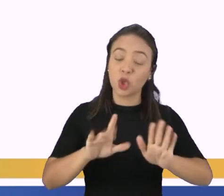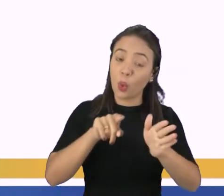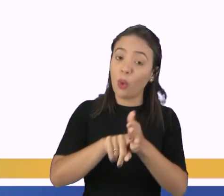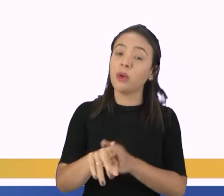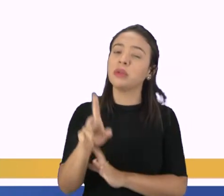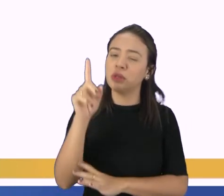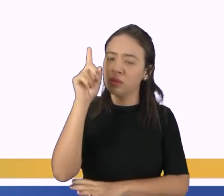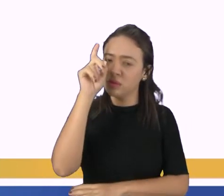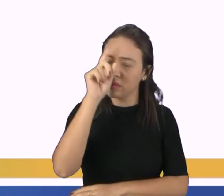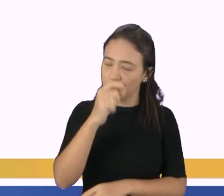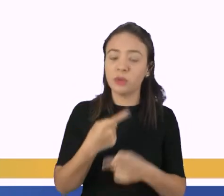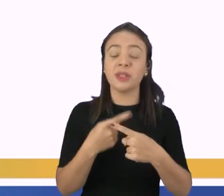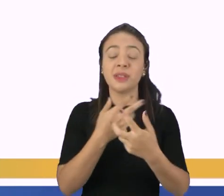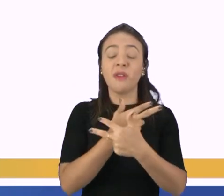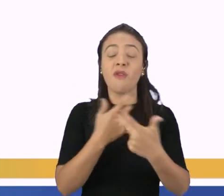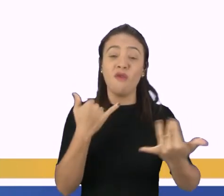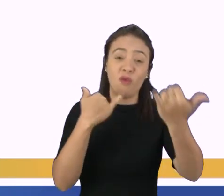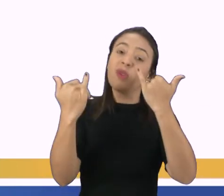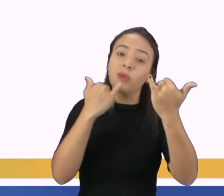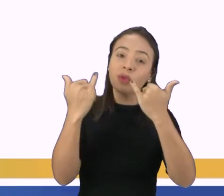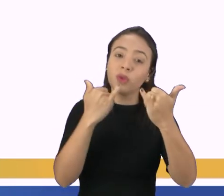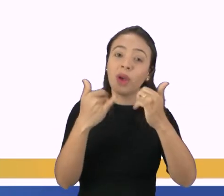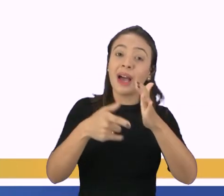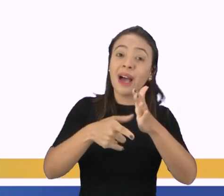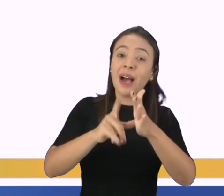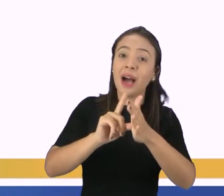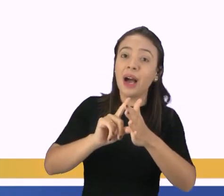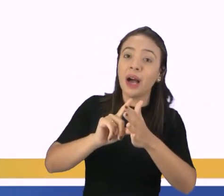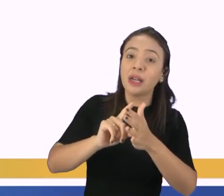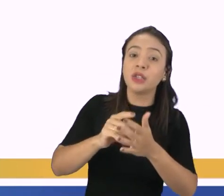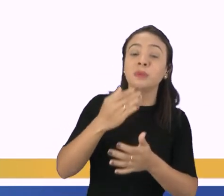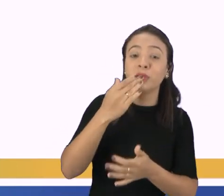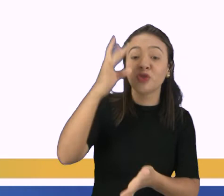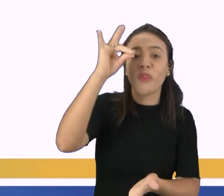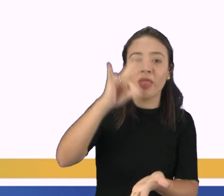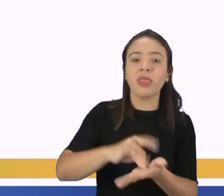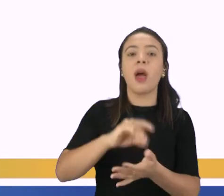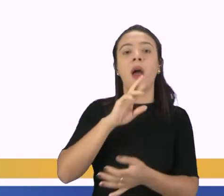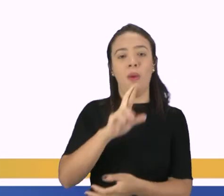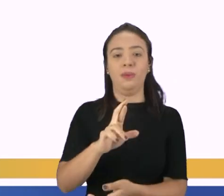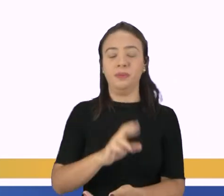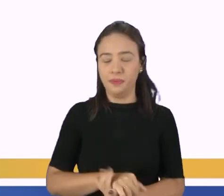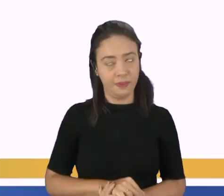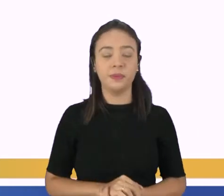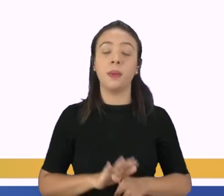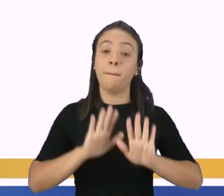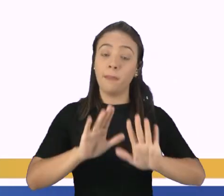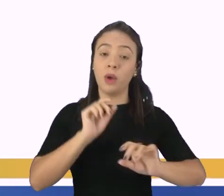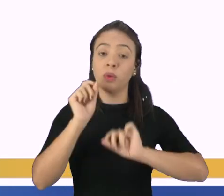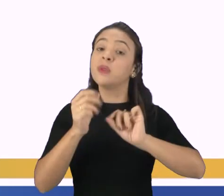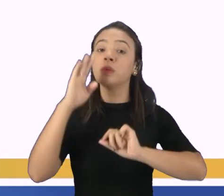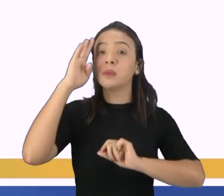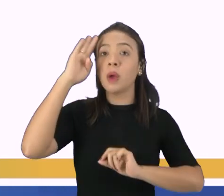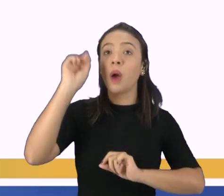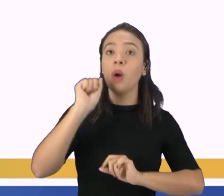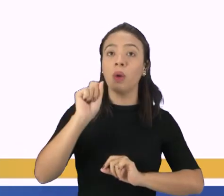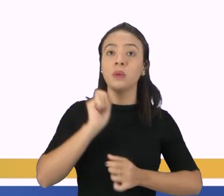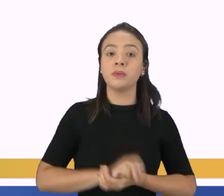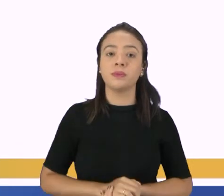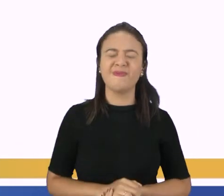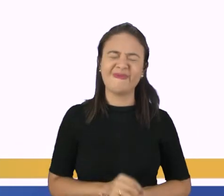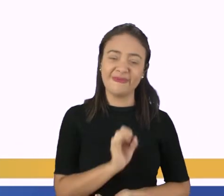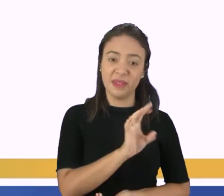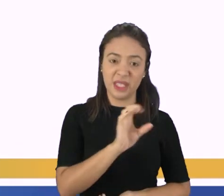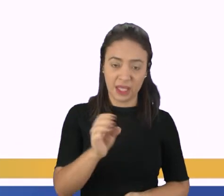porque ele tem várias informações antes de pedir o seu comando. Mas a ideia central aqui é o seguinte,